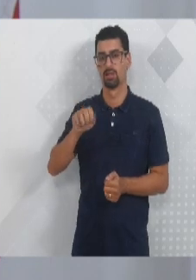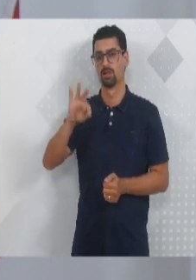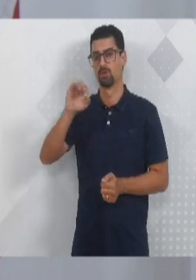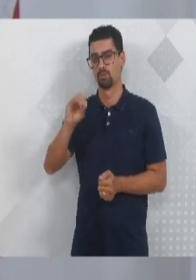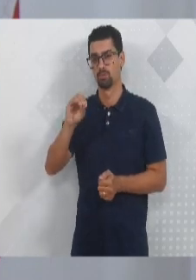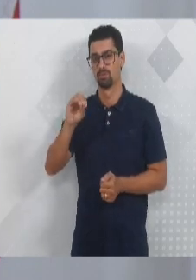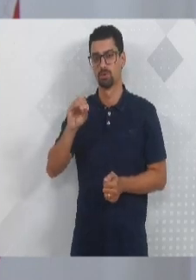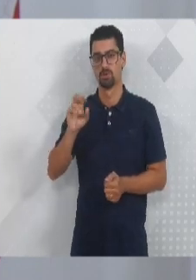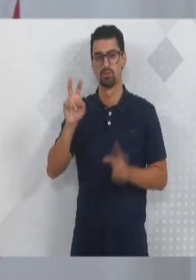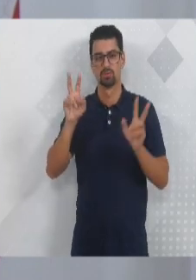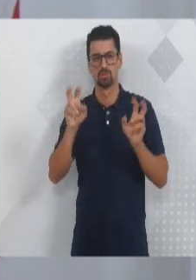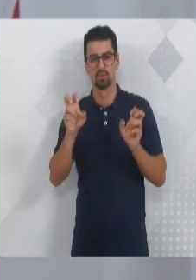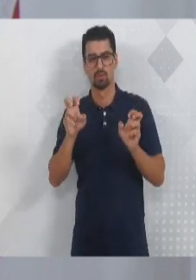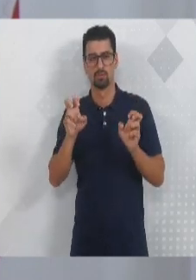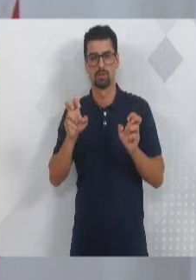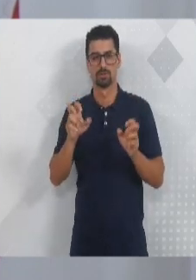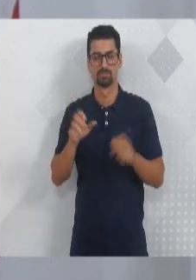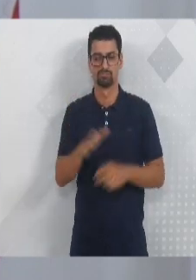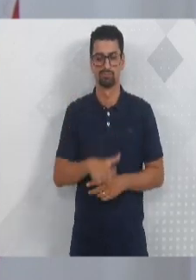sobre a situação